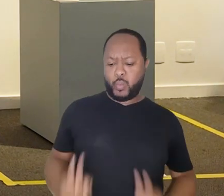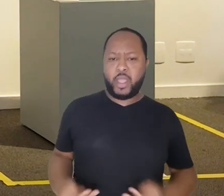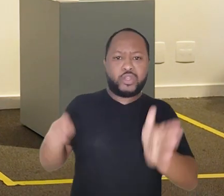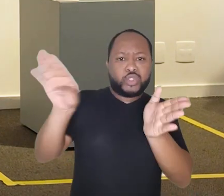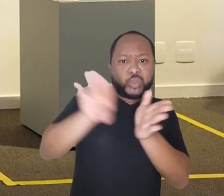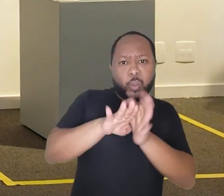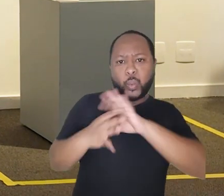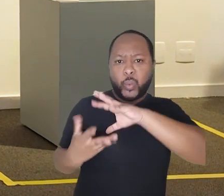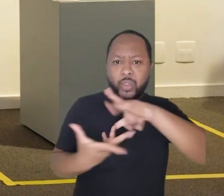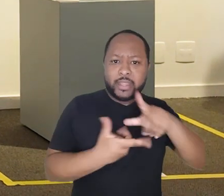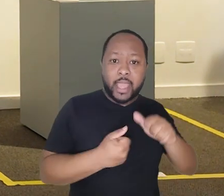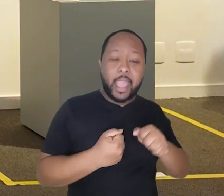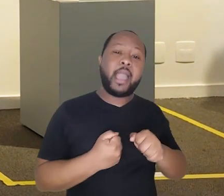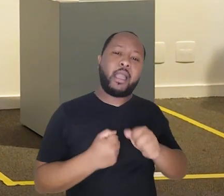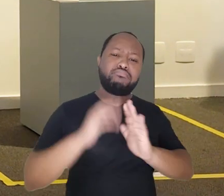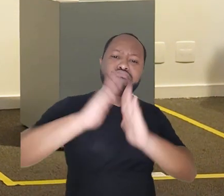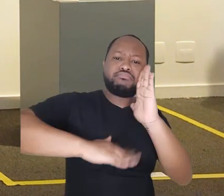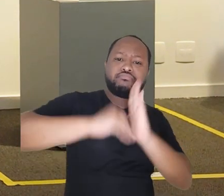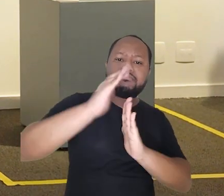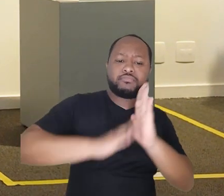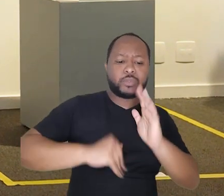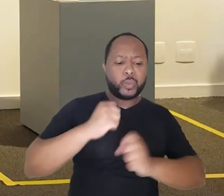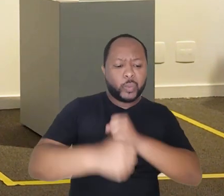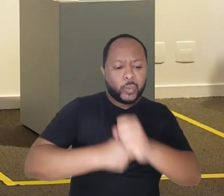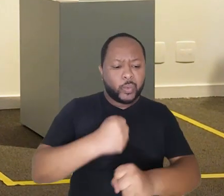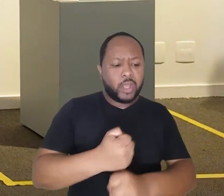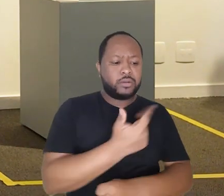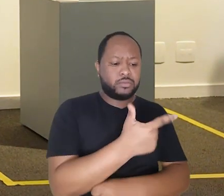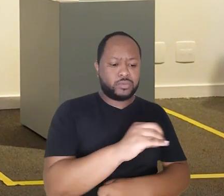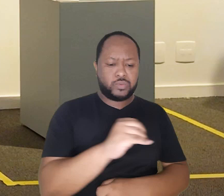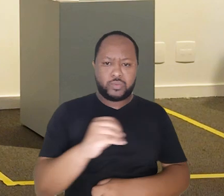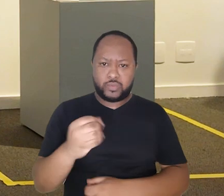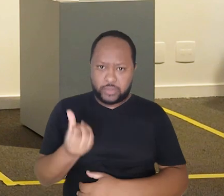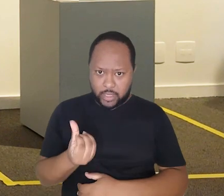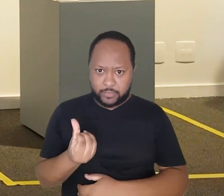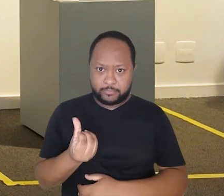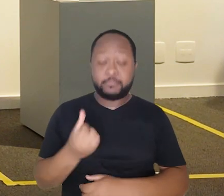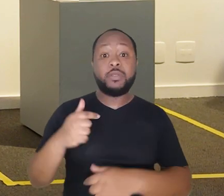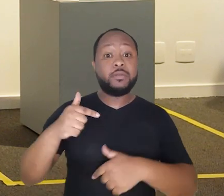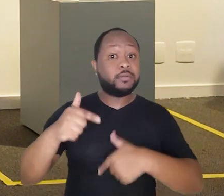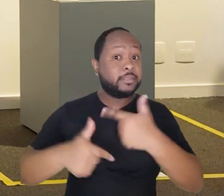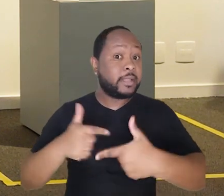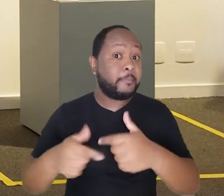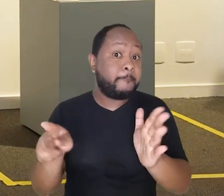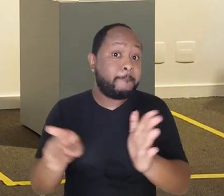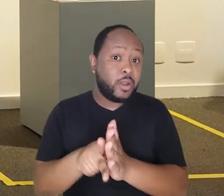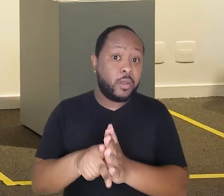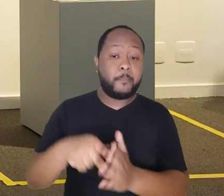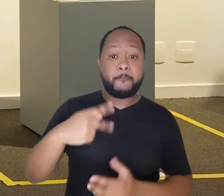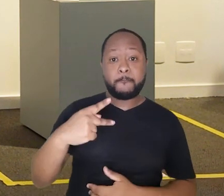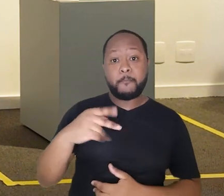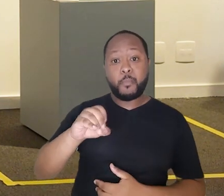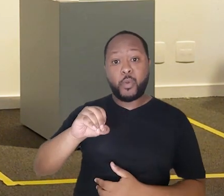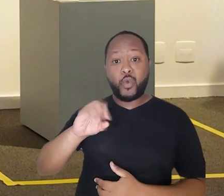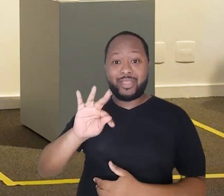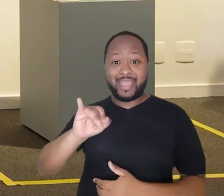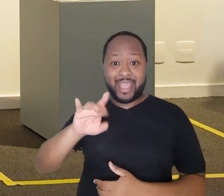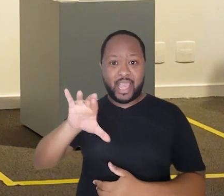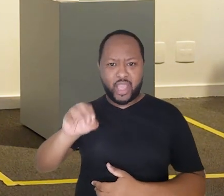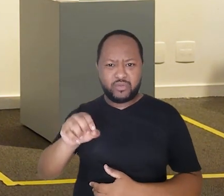ano de 2006. O trabalho do Antônio Poteiro é um trabalho que vocês conseguem